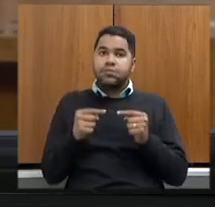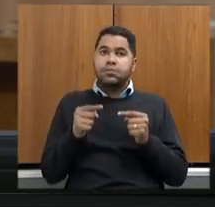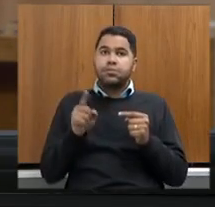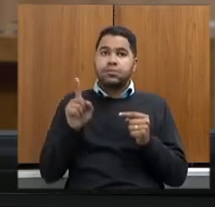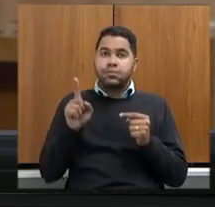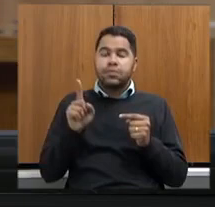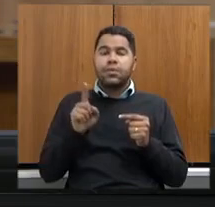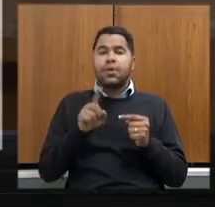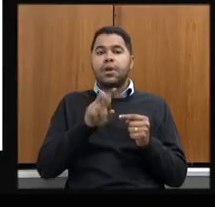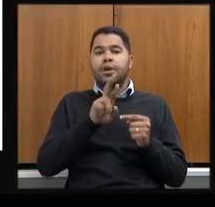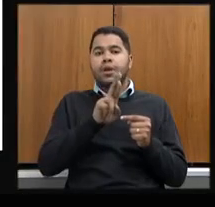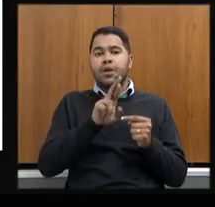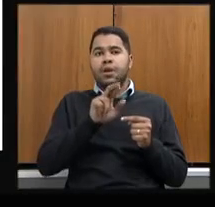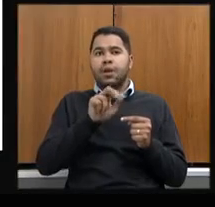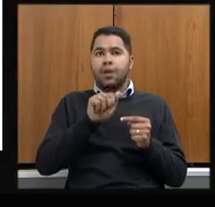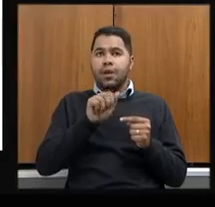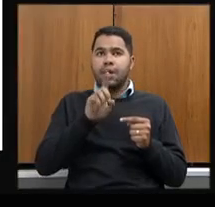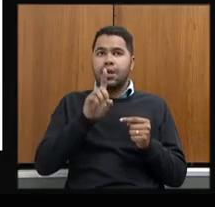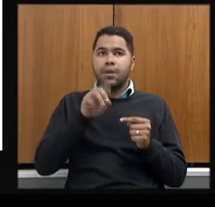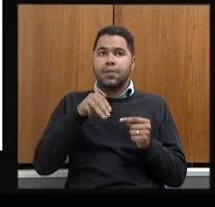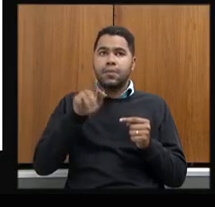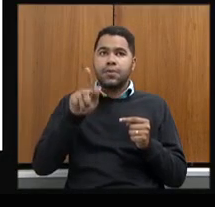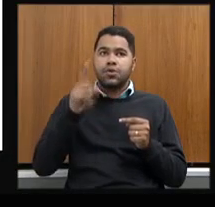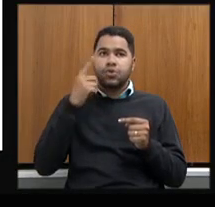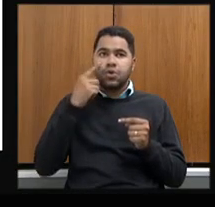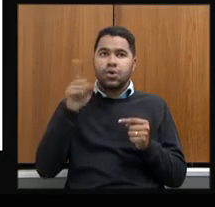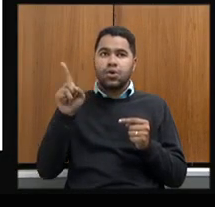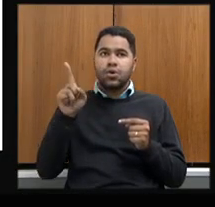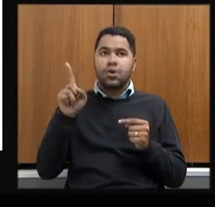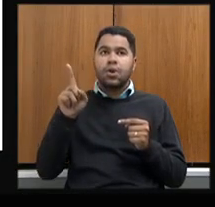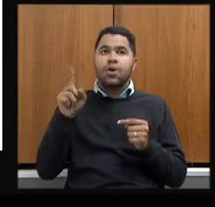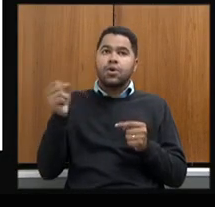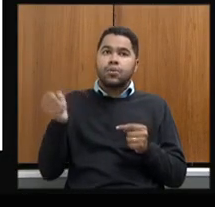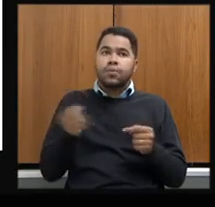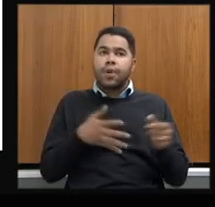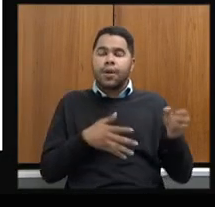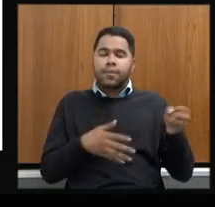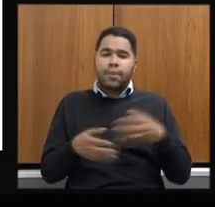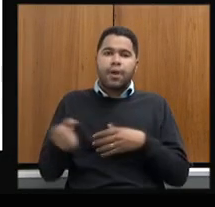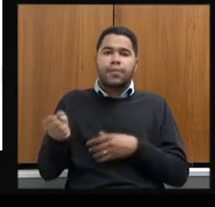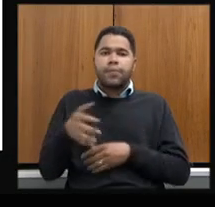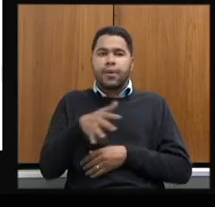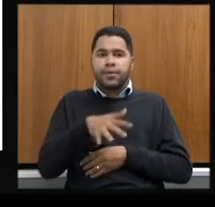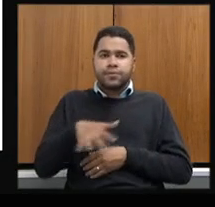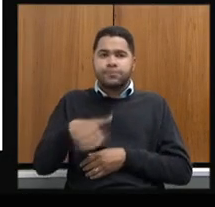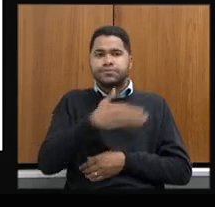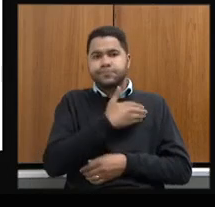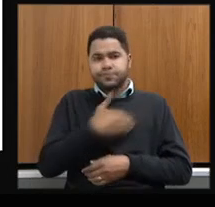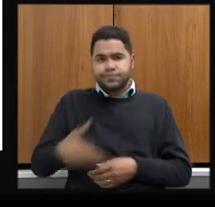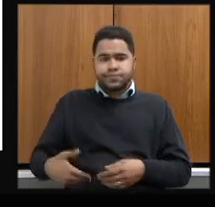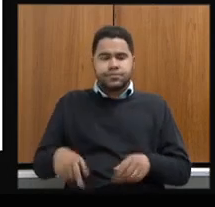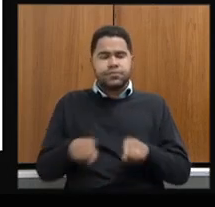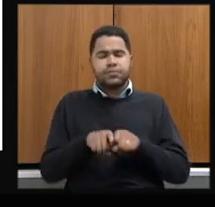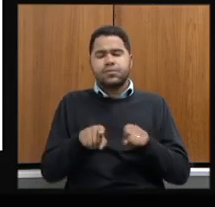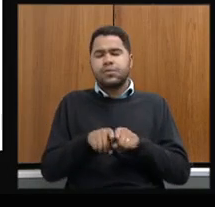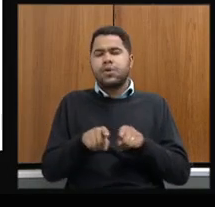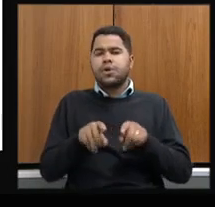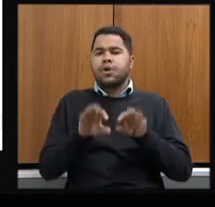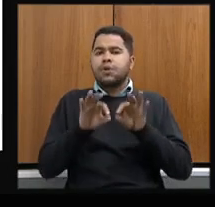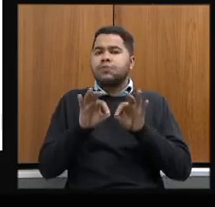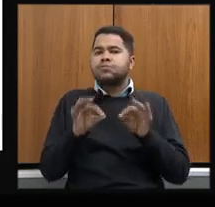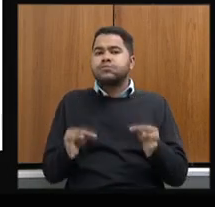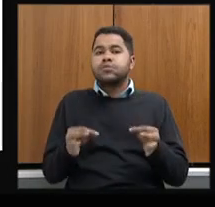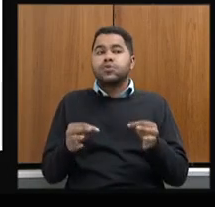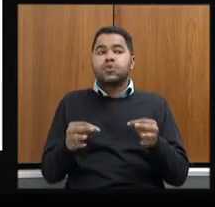MG rede de simplificação é Nossa área que realiza portanto inovação em âmbito governamental e também simplificação de